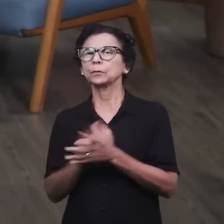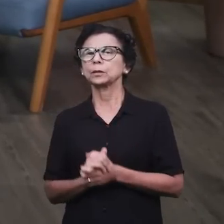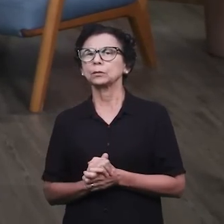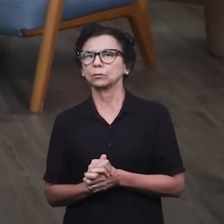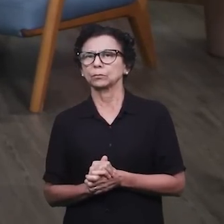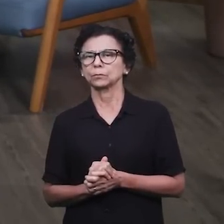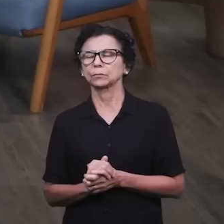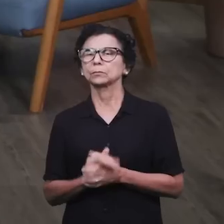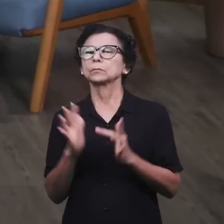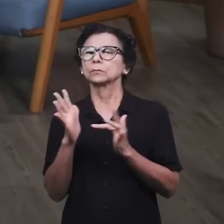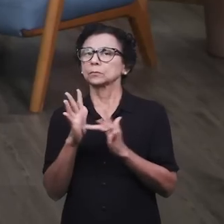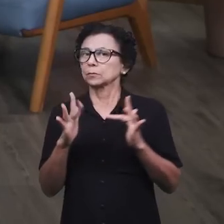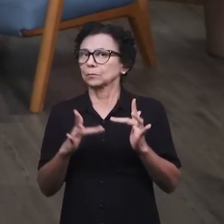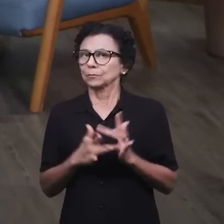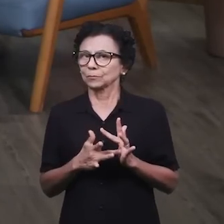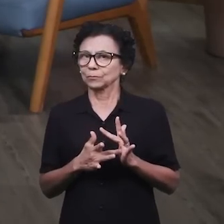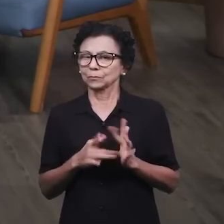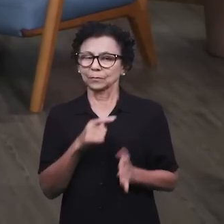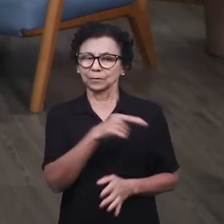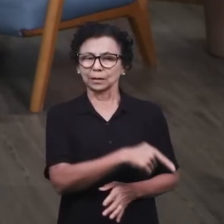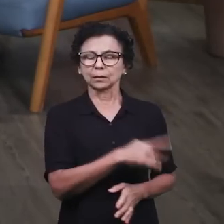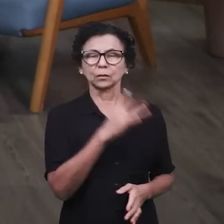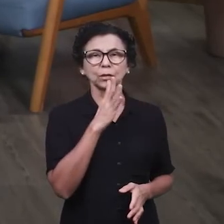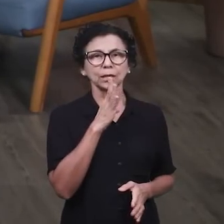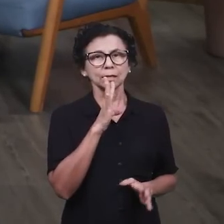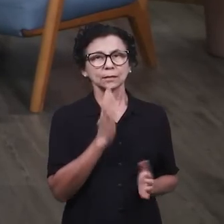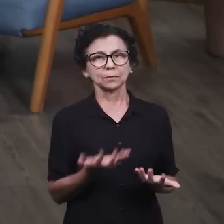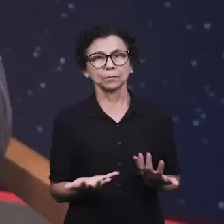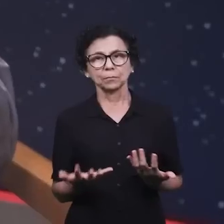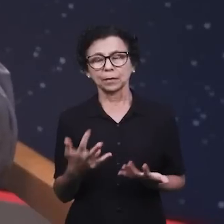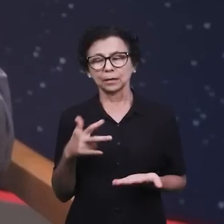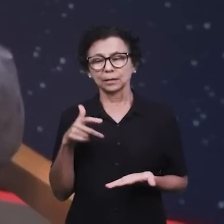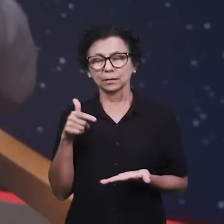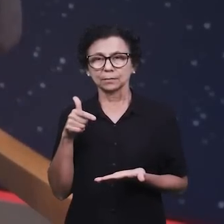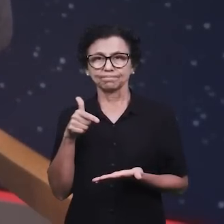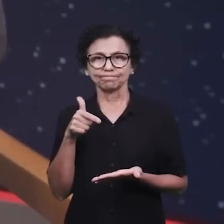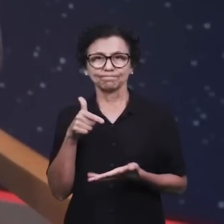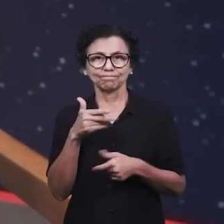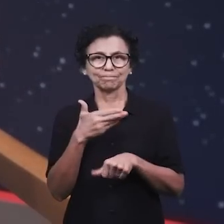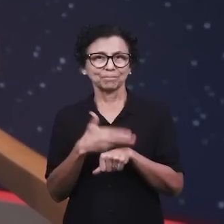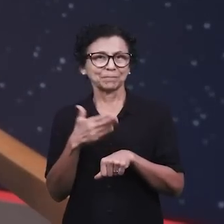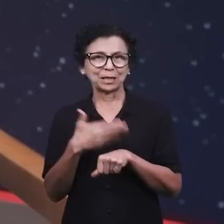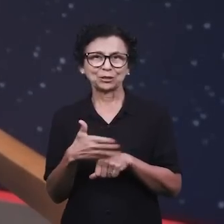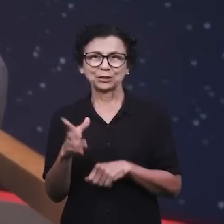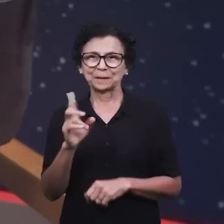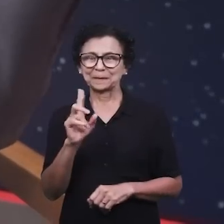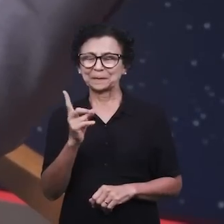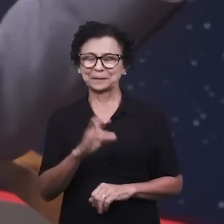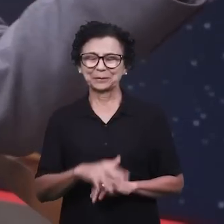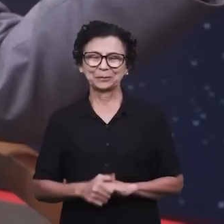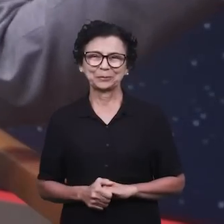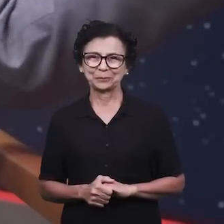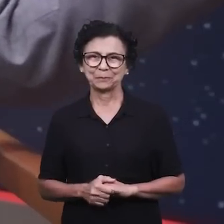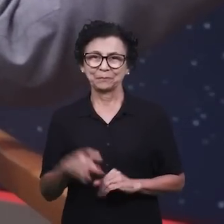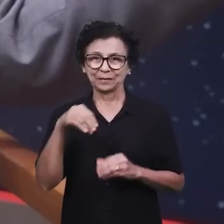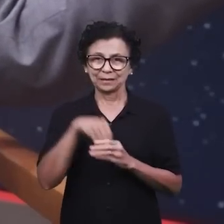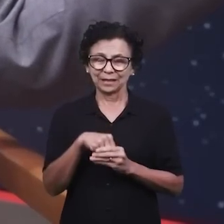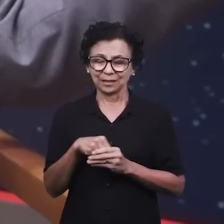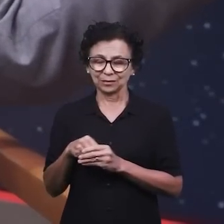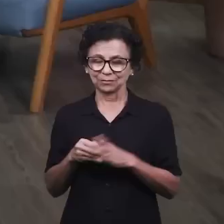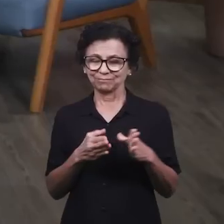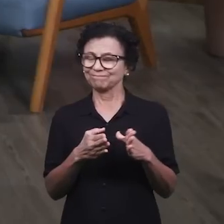voz do Senhor, que anda no caminho. Este é o caminho, andai nele. A igreja infiel, ela também ouviu, ela sabe quem